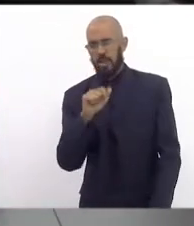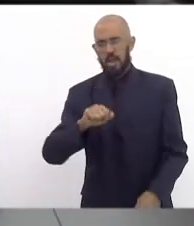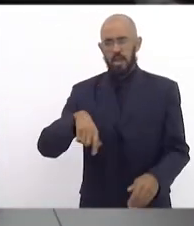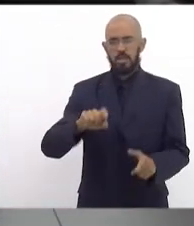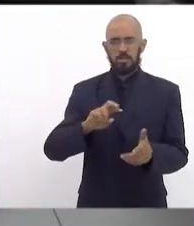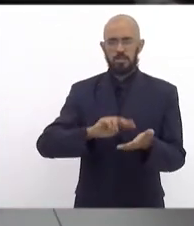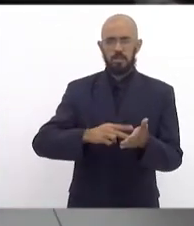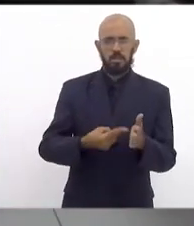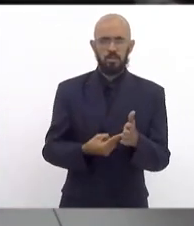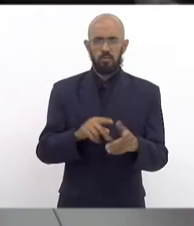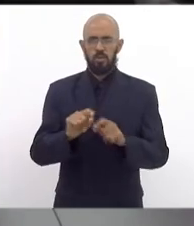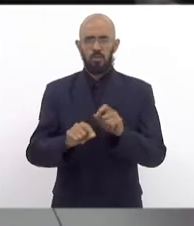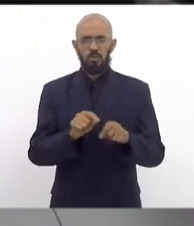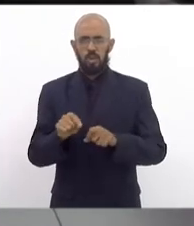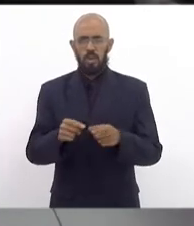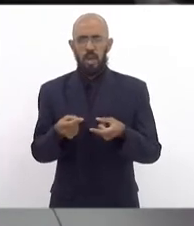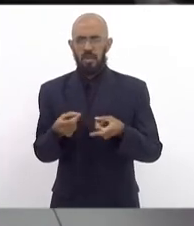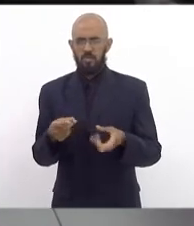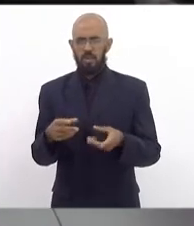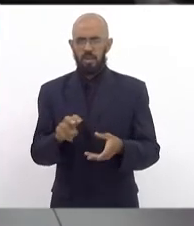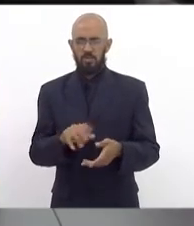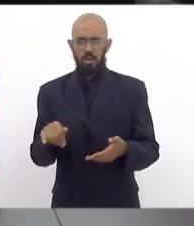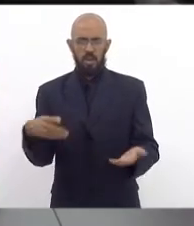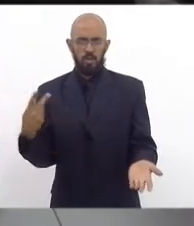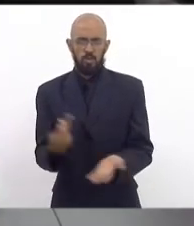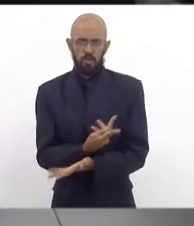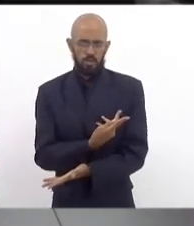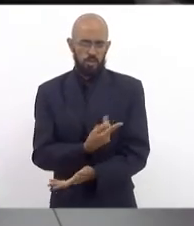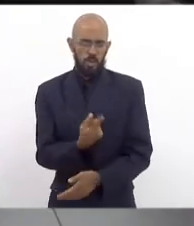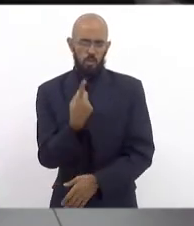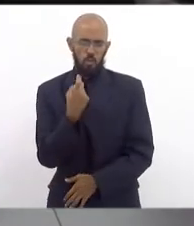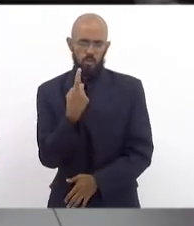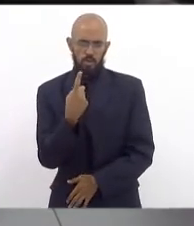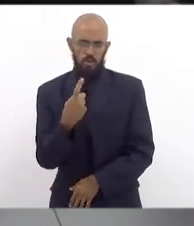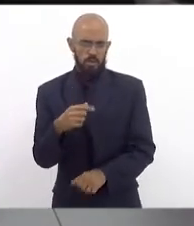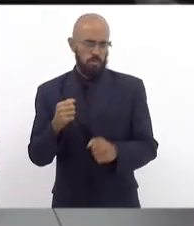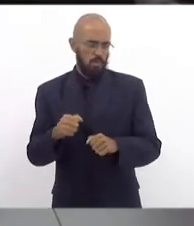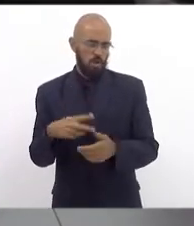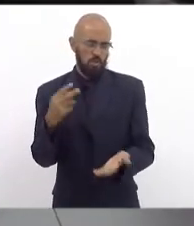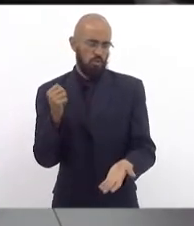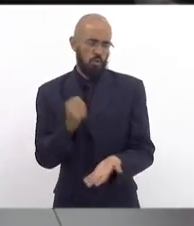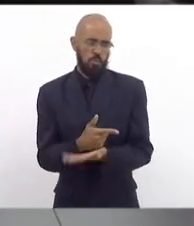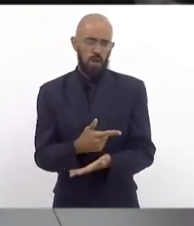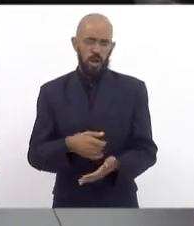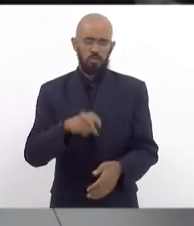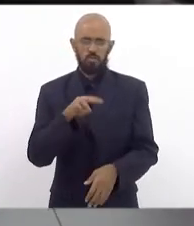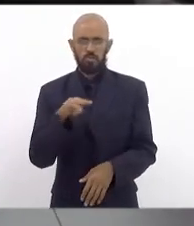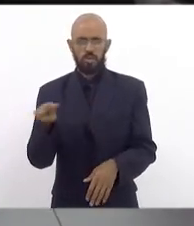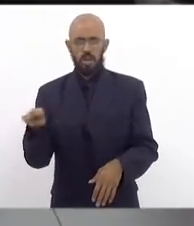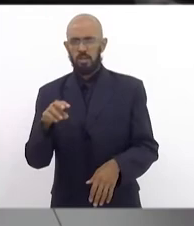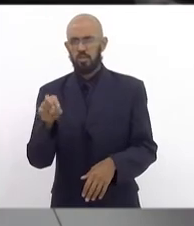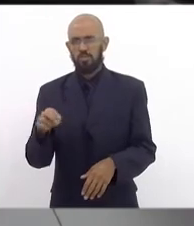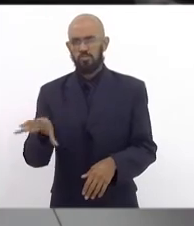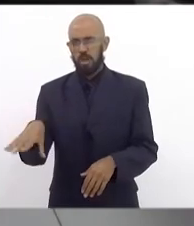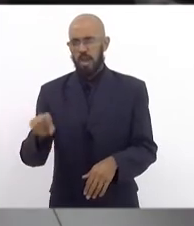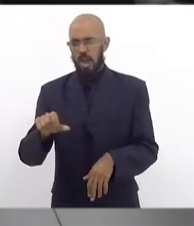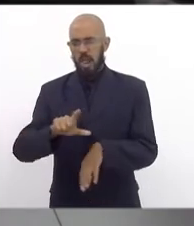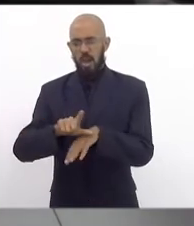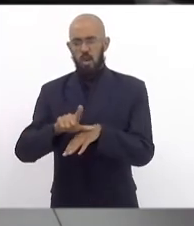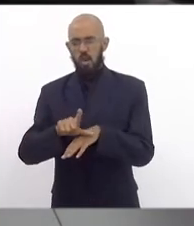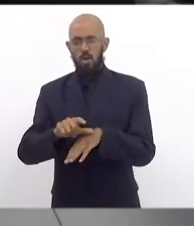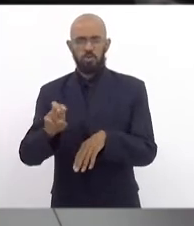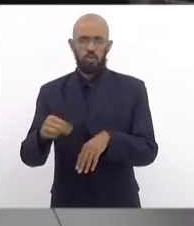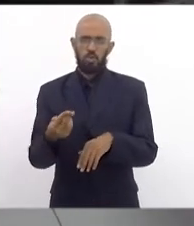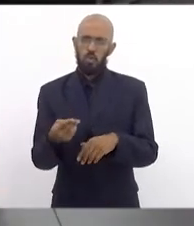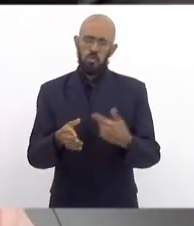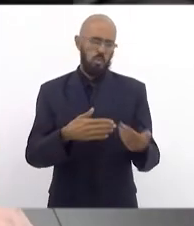venda vai a correr por qualquer dos canais de uma forma única então a pessoa pode comprar no site e retirar na loja e